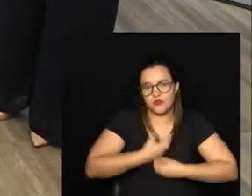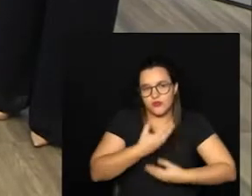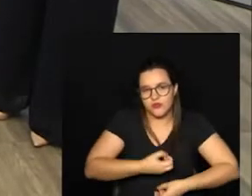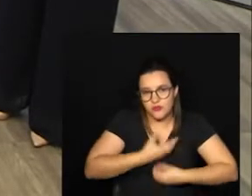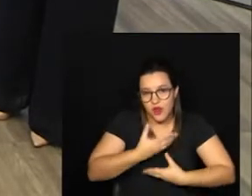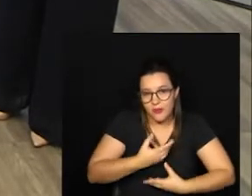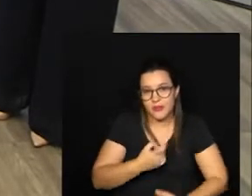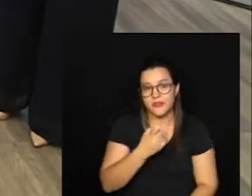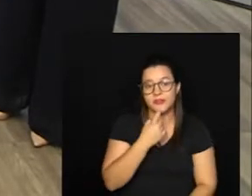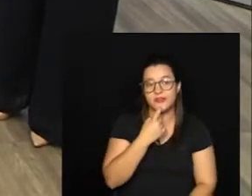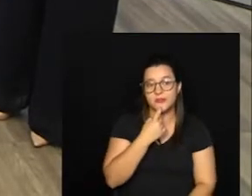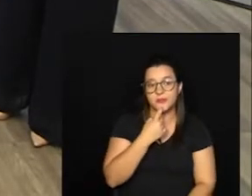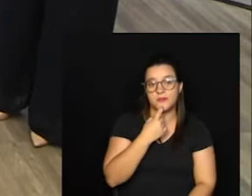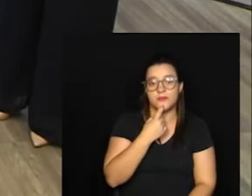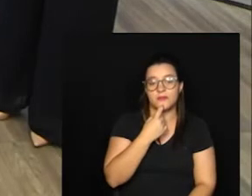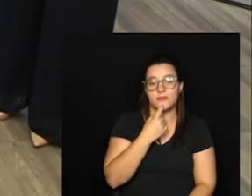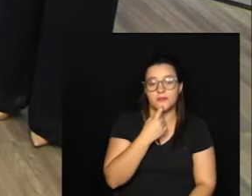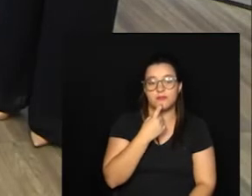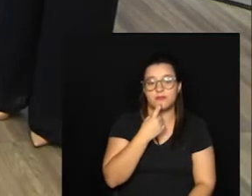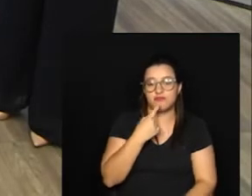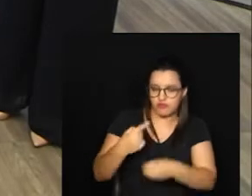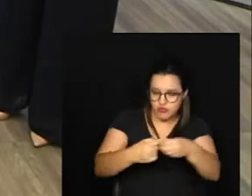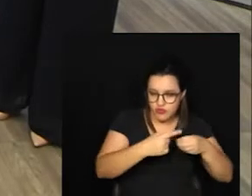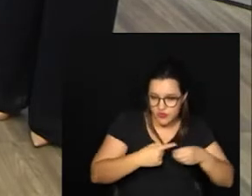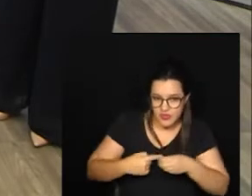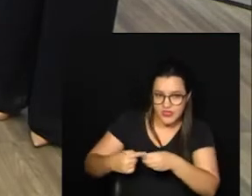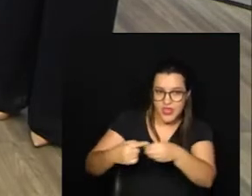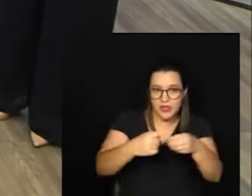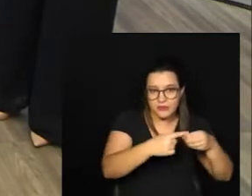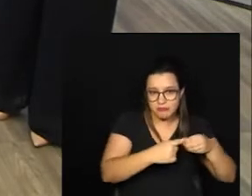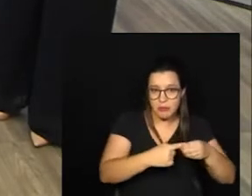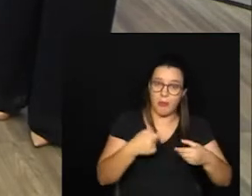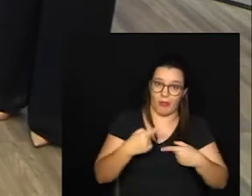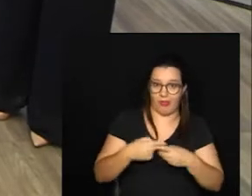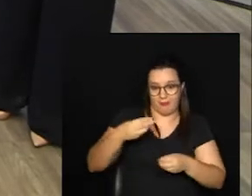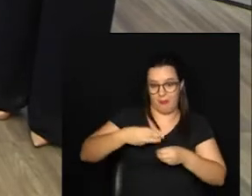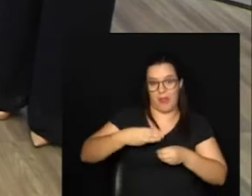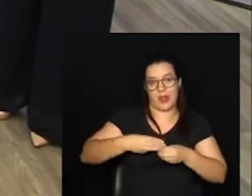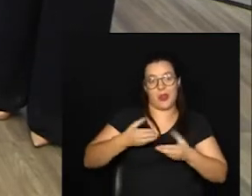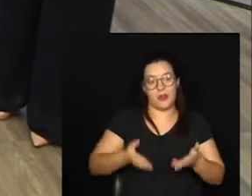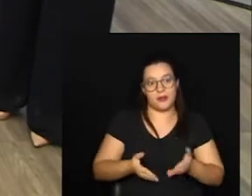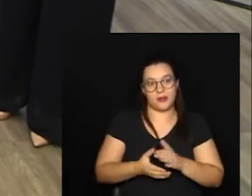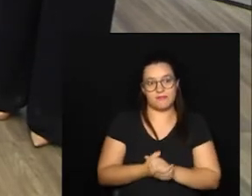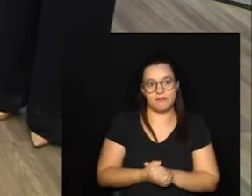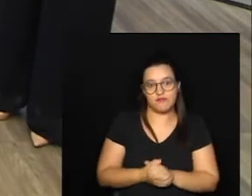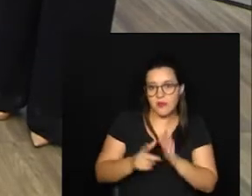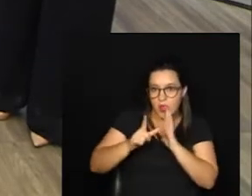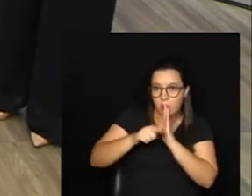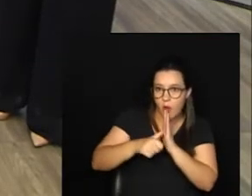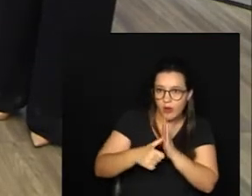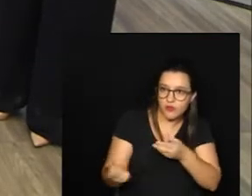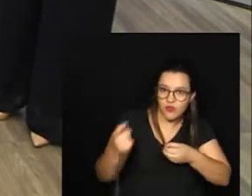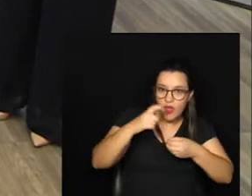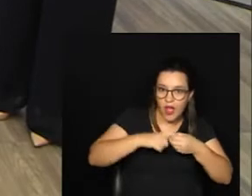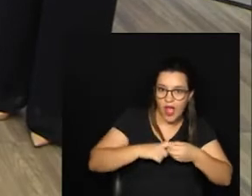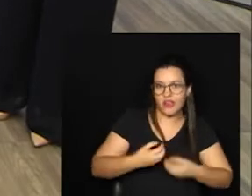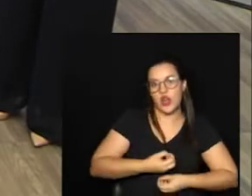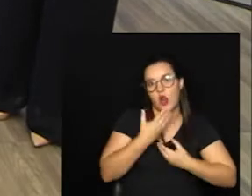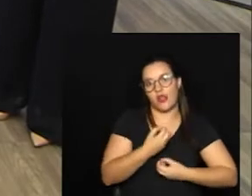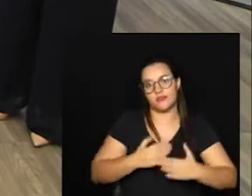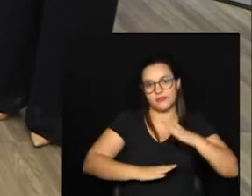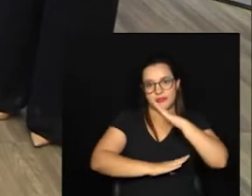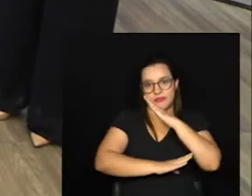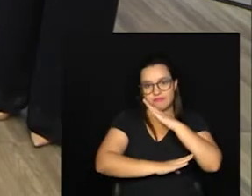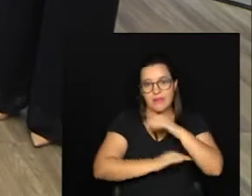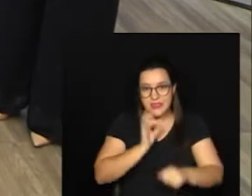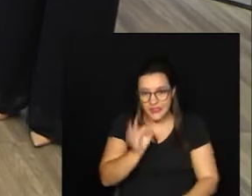de Campinas e de toda a região, já que nós somos uma metrópole, né? Você volta daqui a pouco com as notícias do Legislativo,